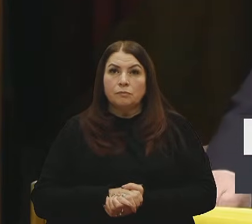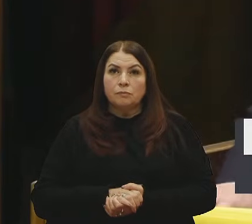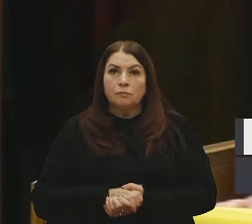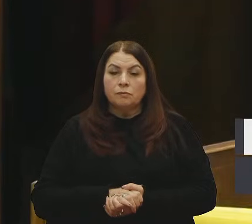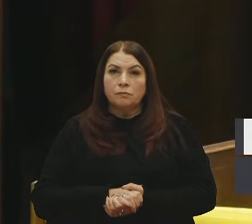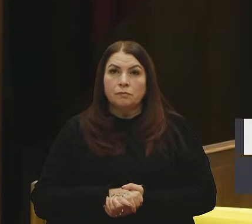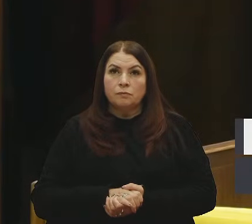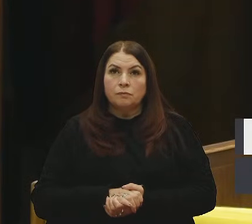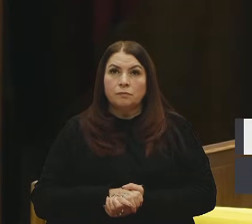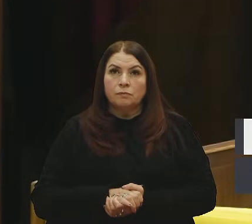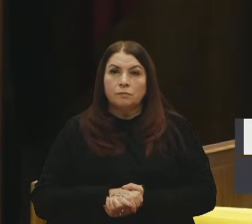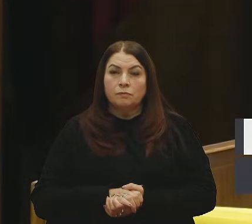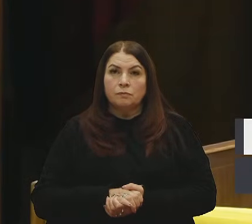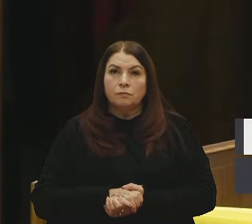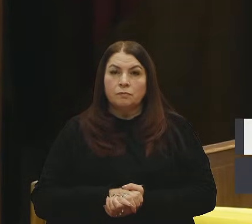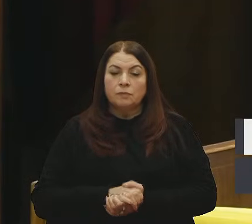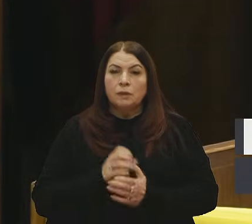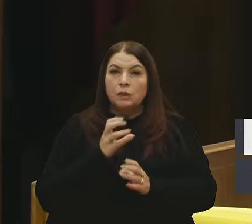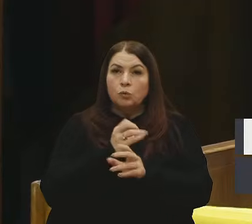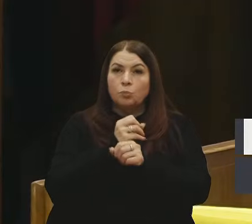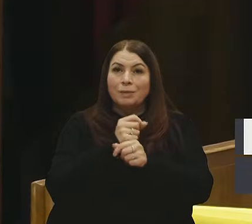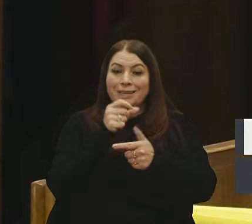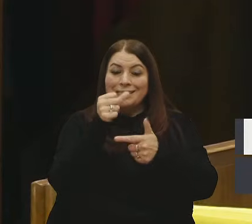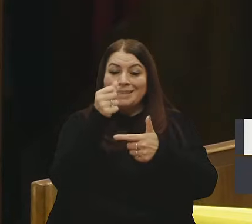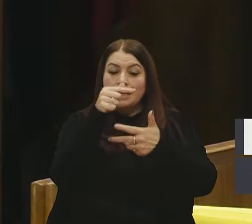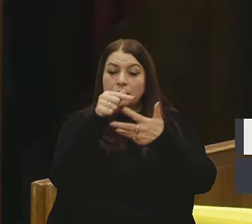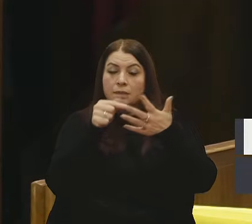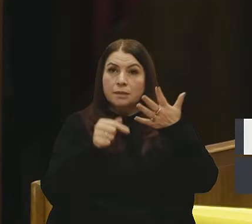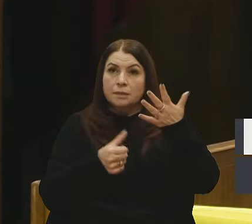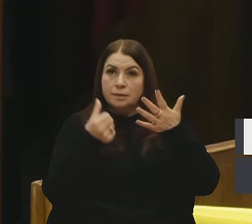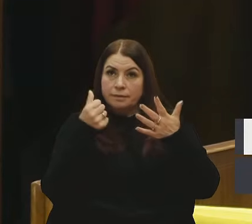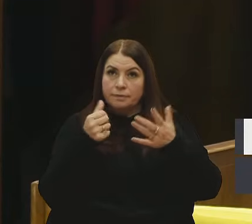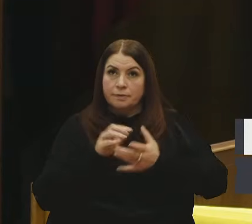elencou 6 pontos que deveriam ser